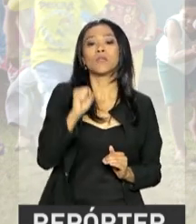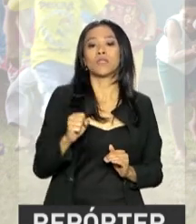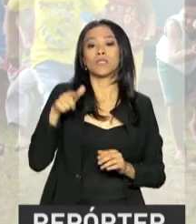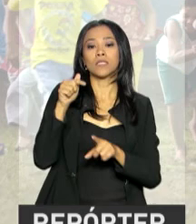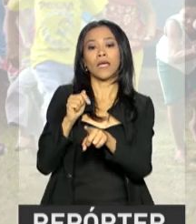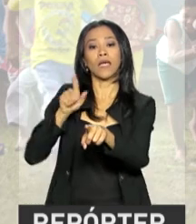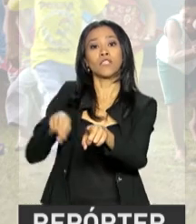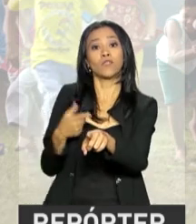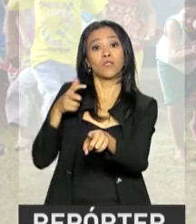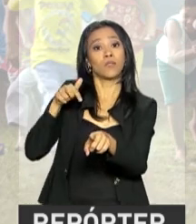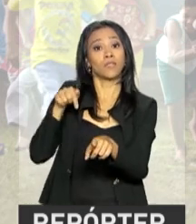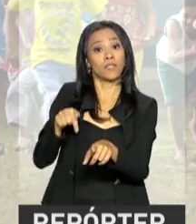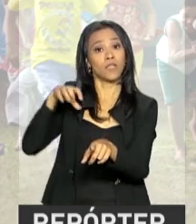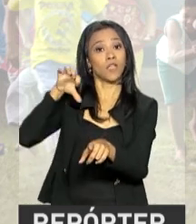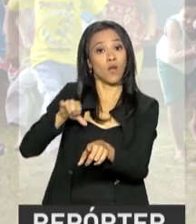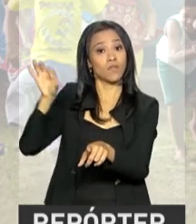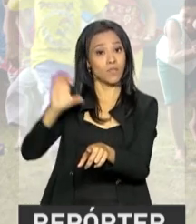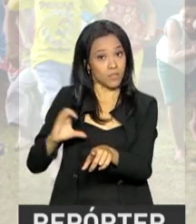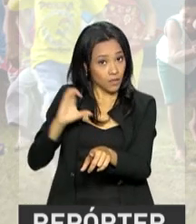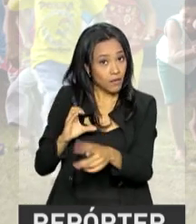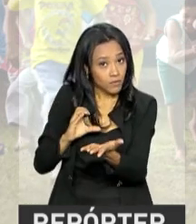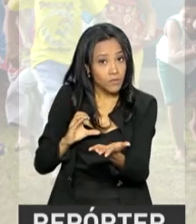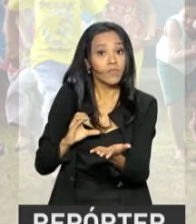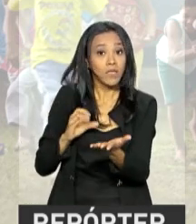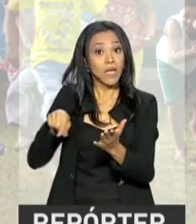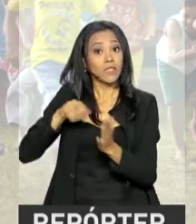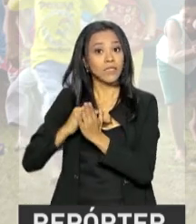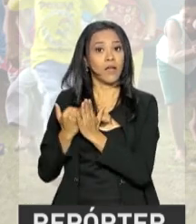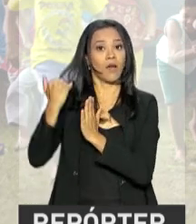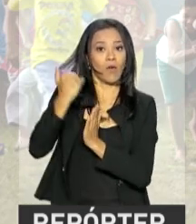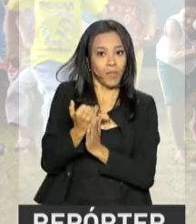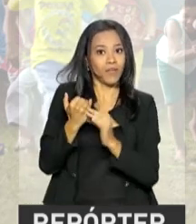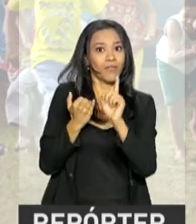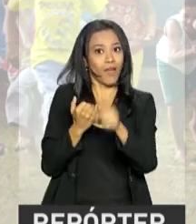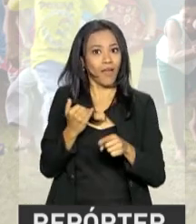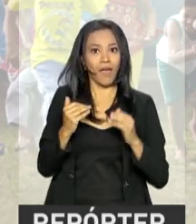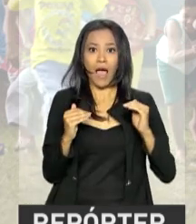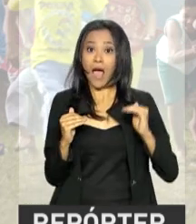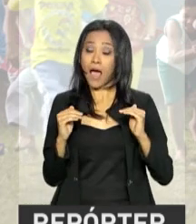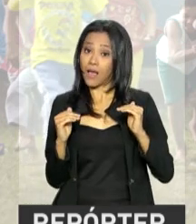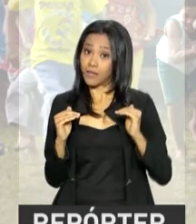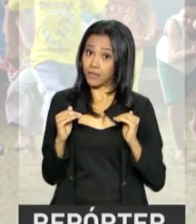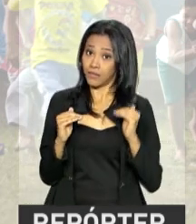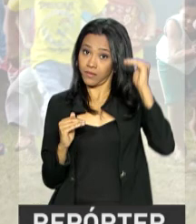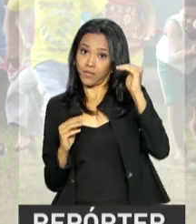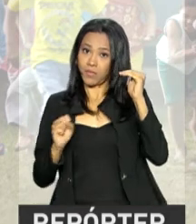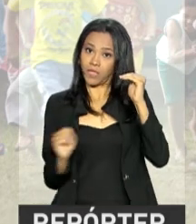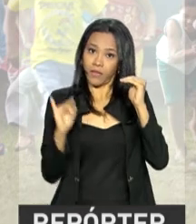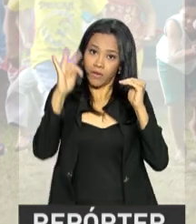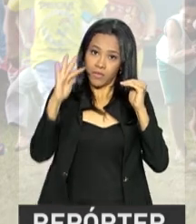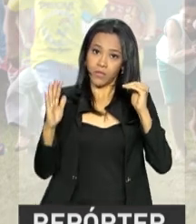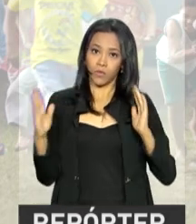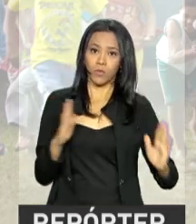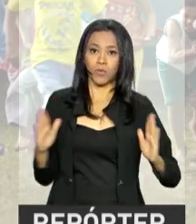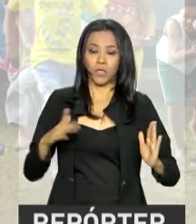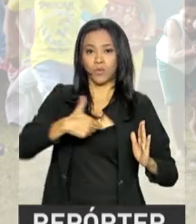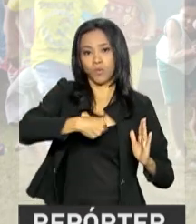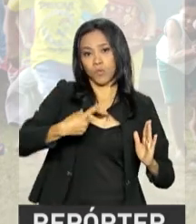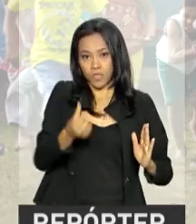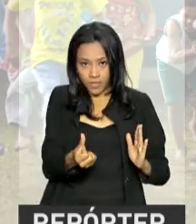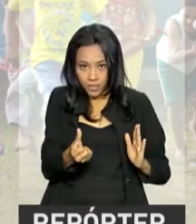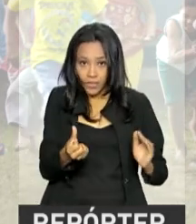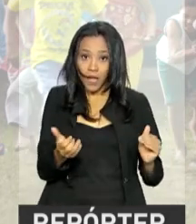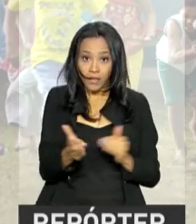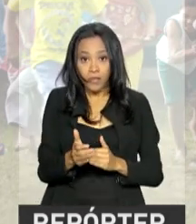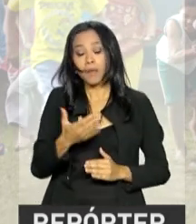e setenta e nove centavos o reajuste é maior que a inflação acumulada de julho de 2016 a março de